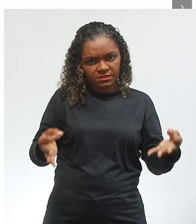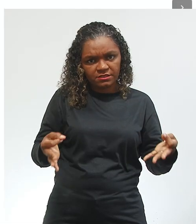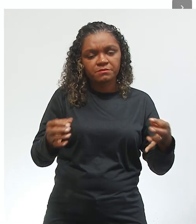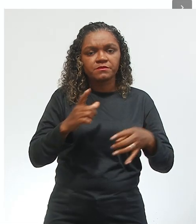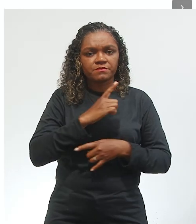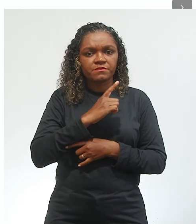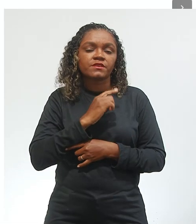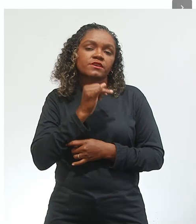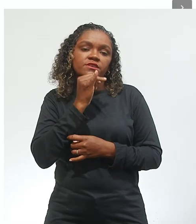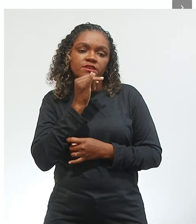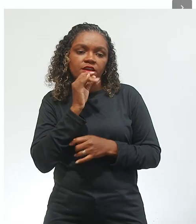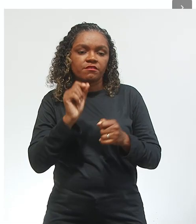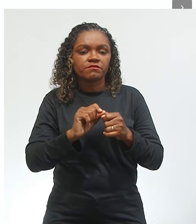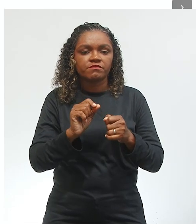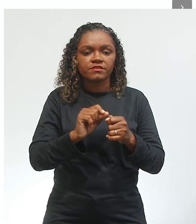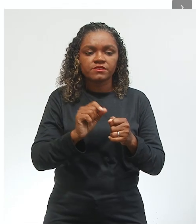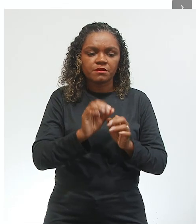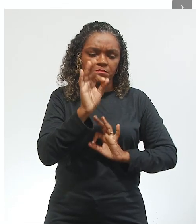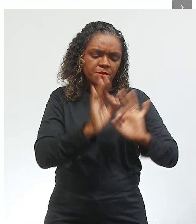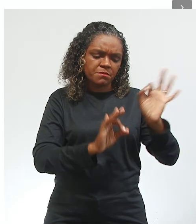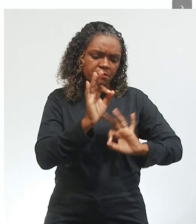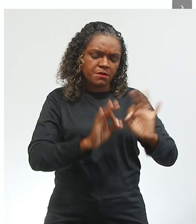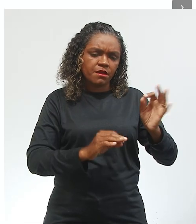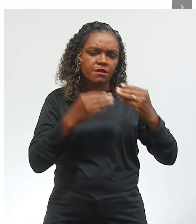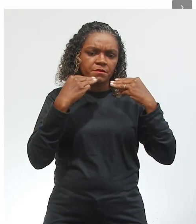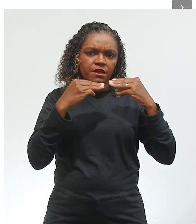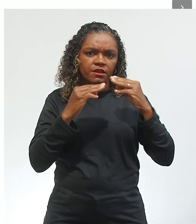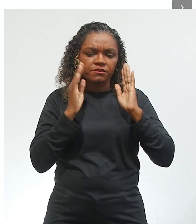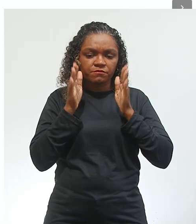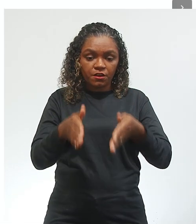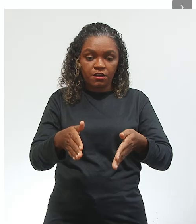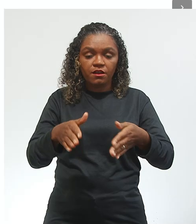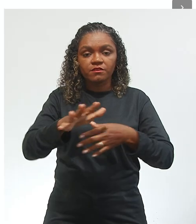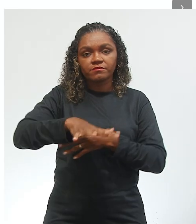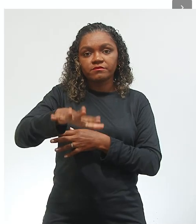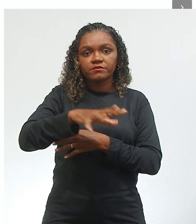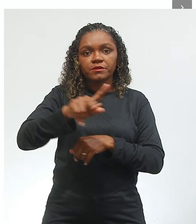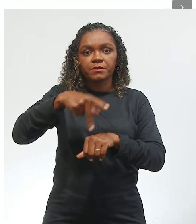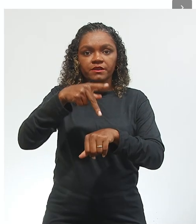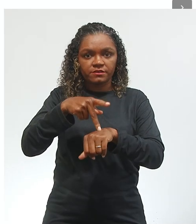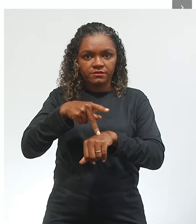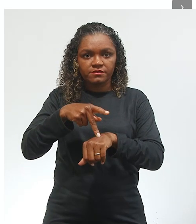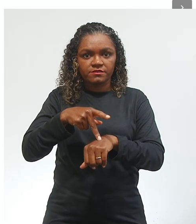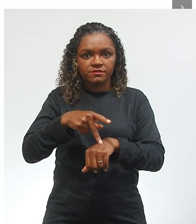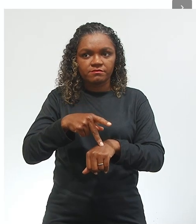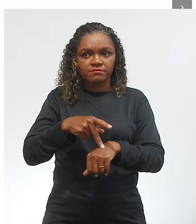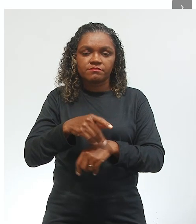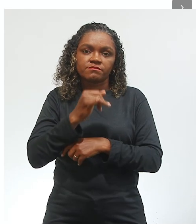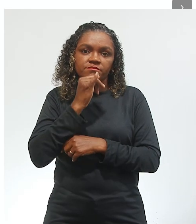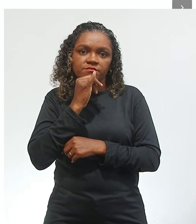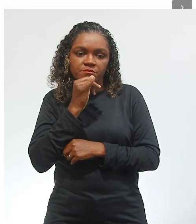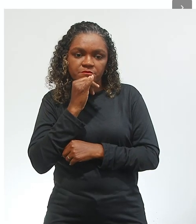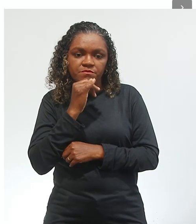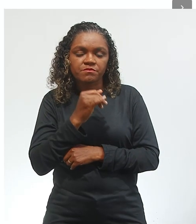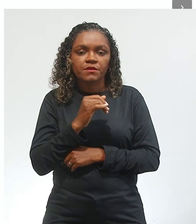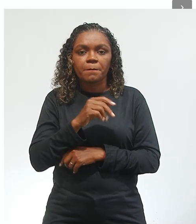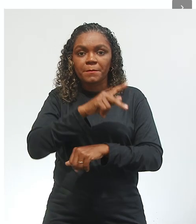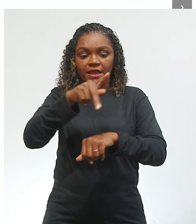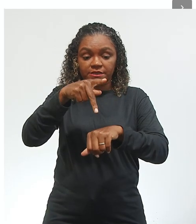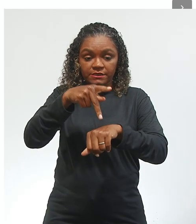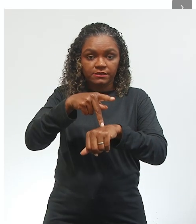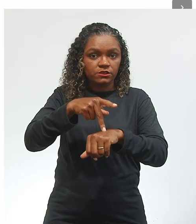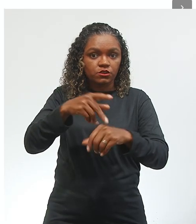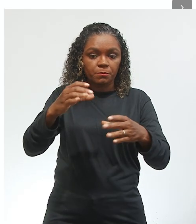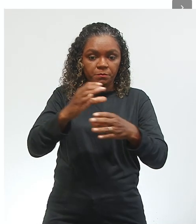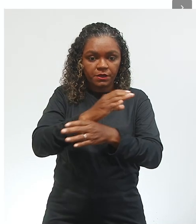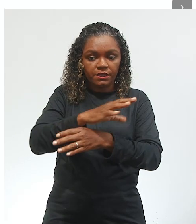é a mais básica. Então, eu vou fazer um plano de marketing para uma região inteira do meu país, aliás, para